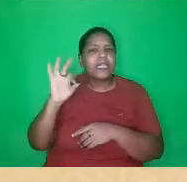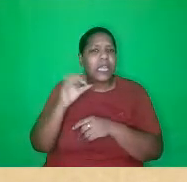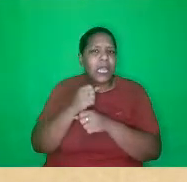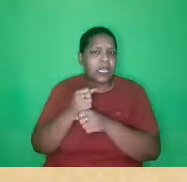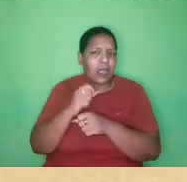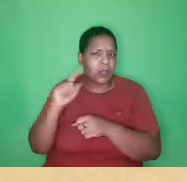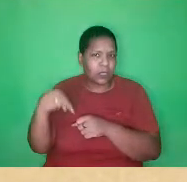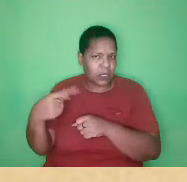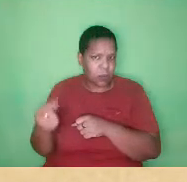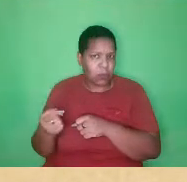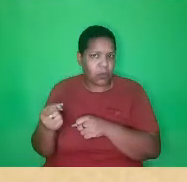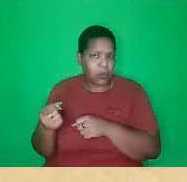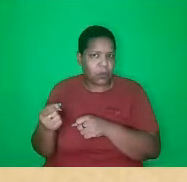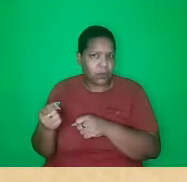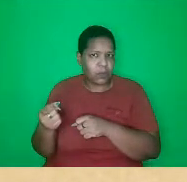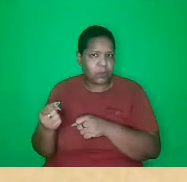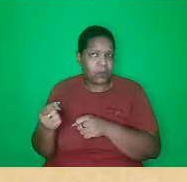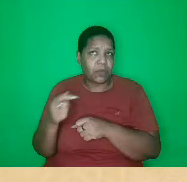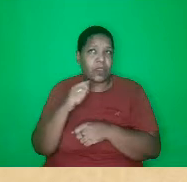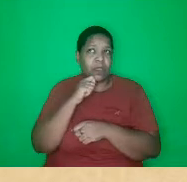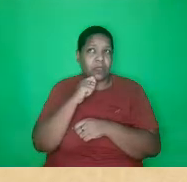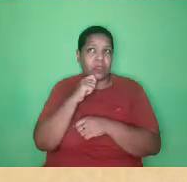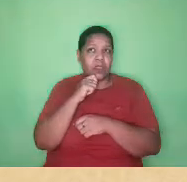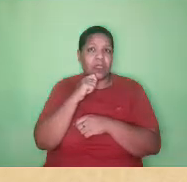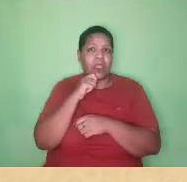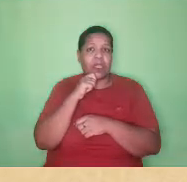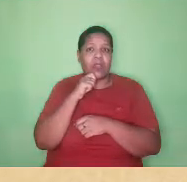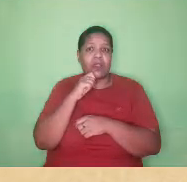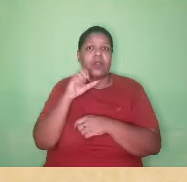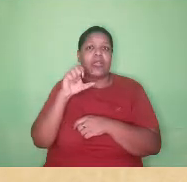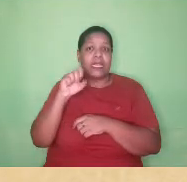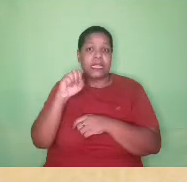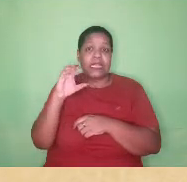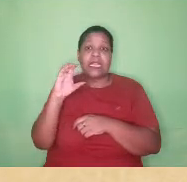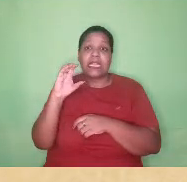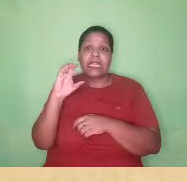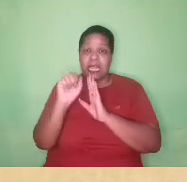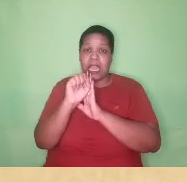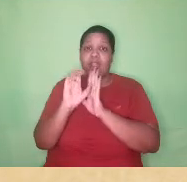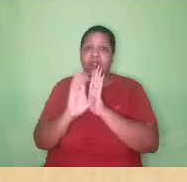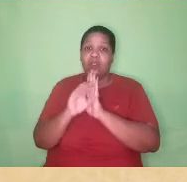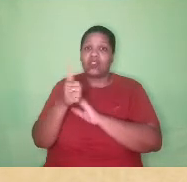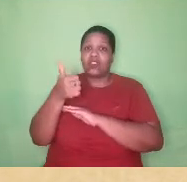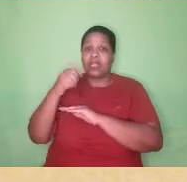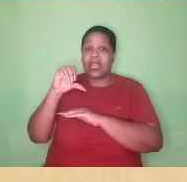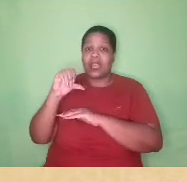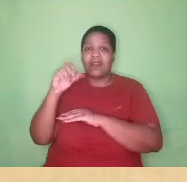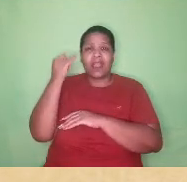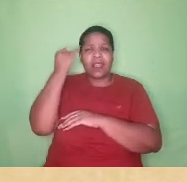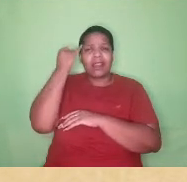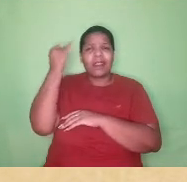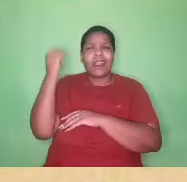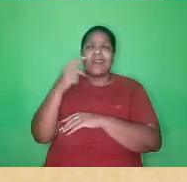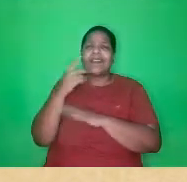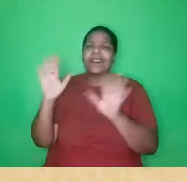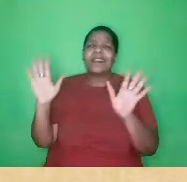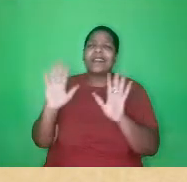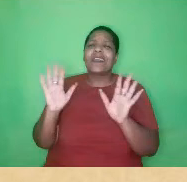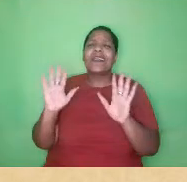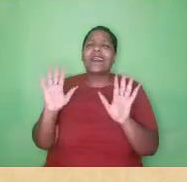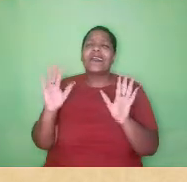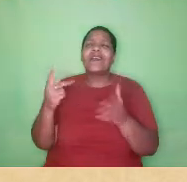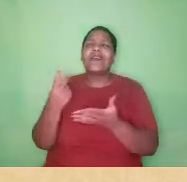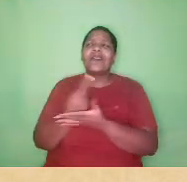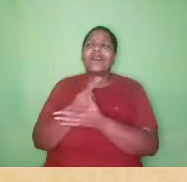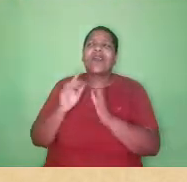Ou seja, ainda no século XIX. A ideia da escravidão era uma coisa... Não, a escravidão, aquilo que aconteceu muito distante de nós.